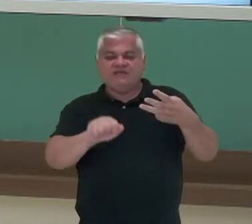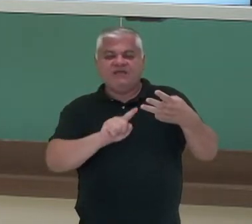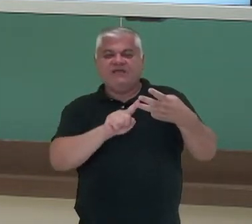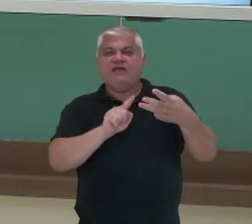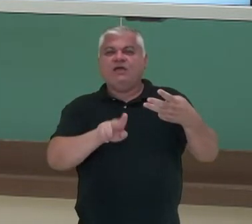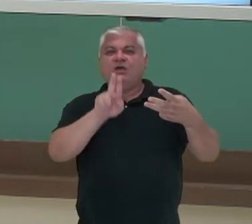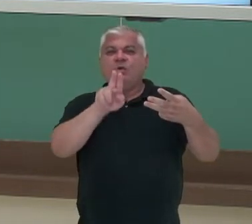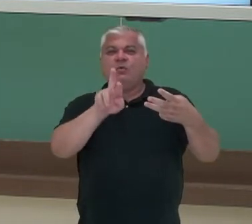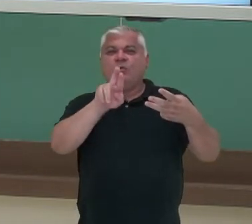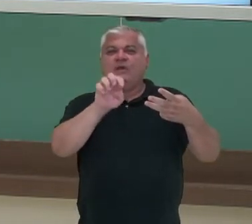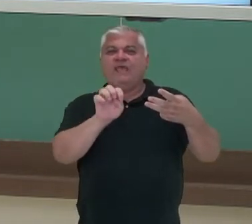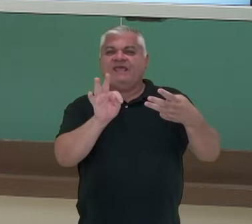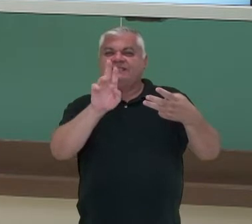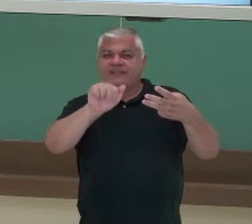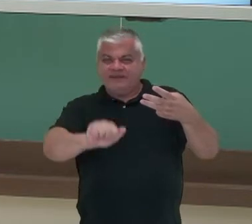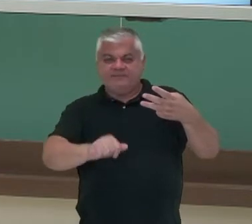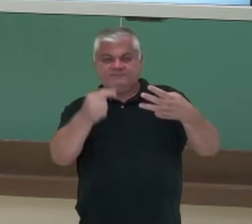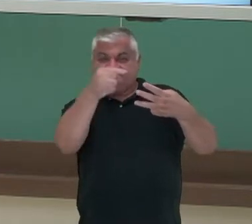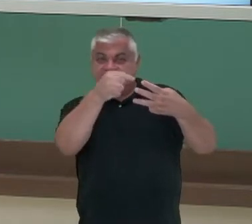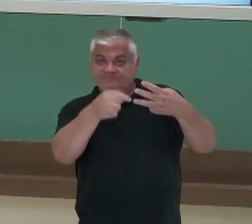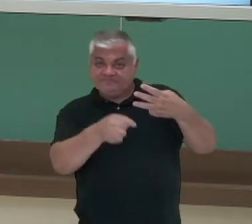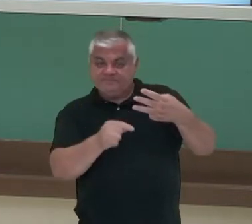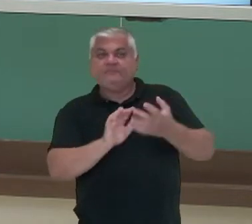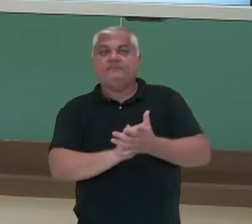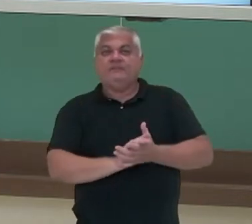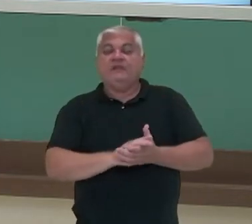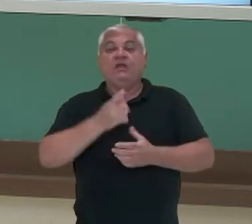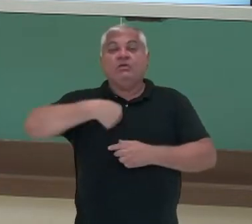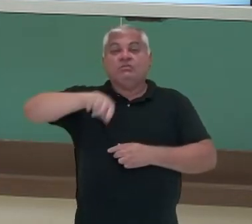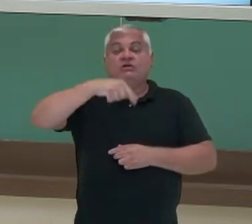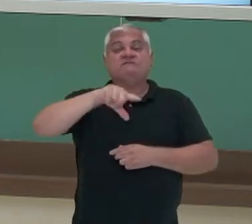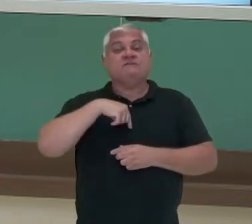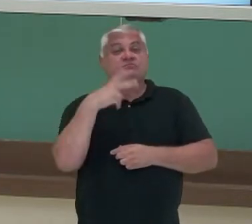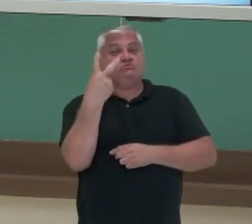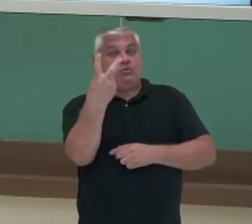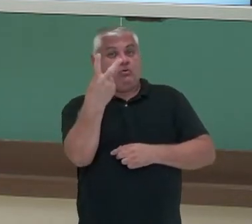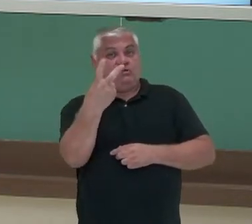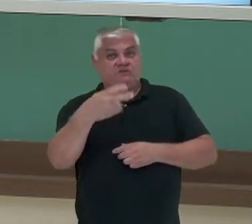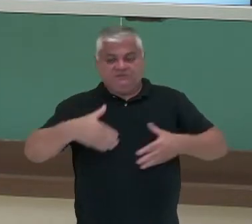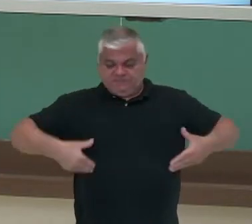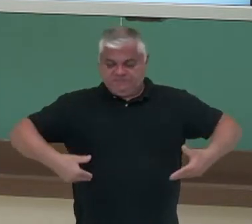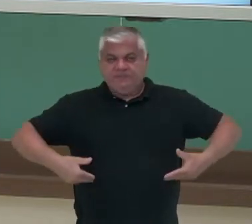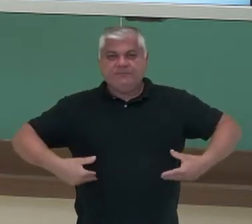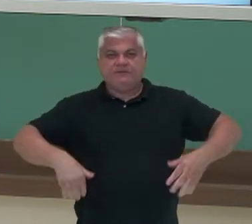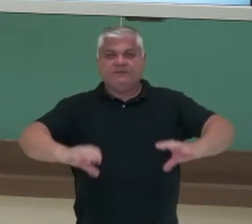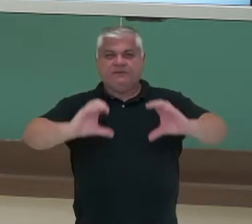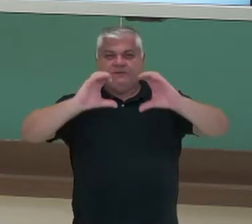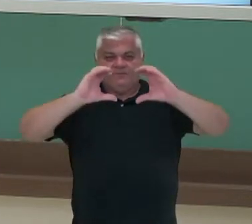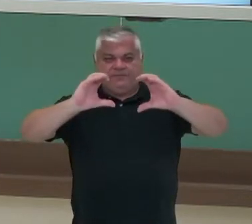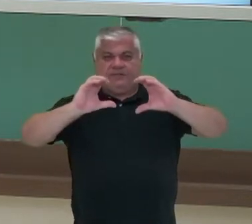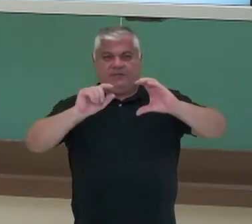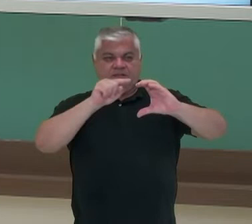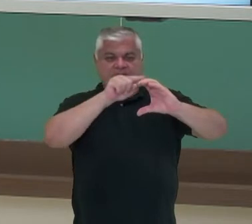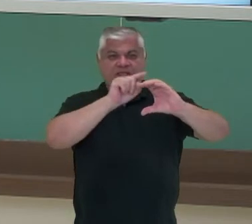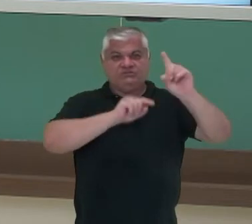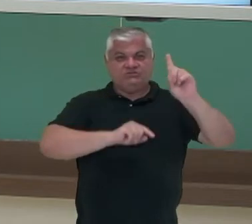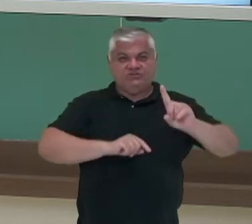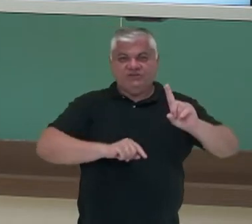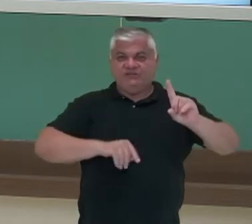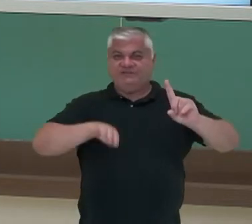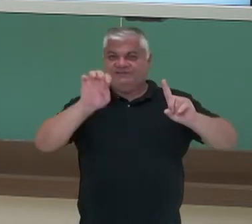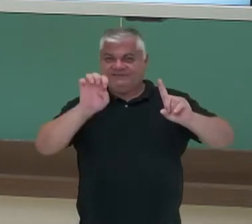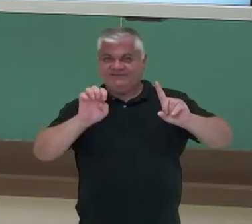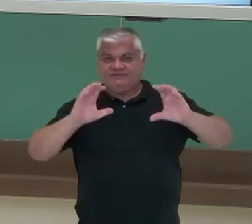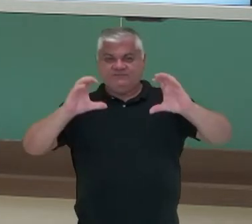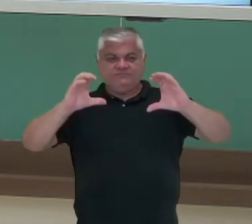uretra. Possuímos dois rins, exatamente, que são